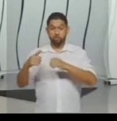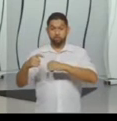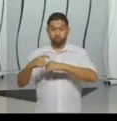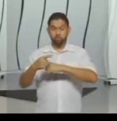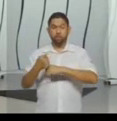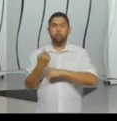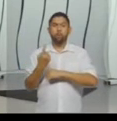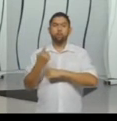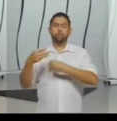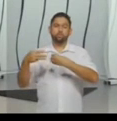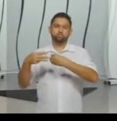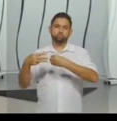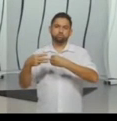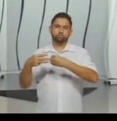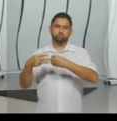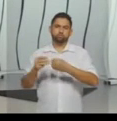unicelulares.